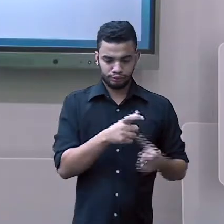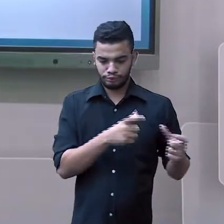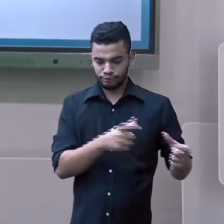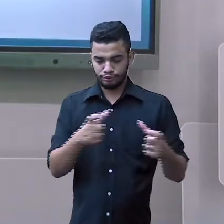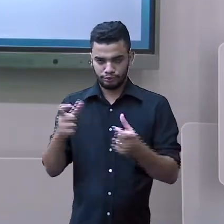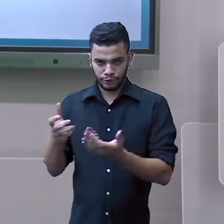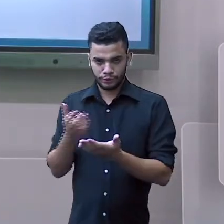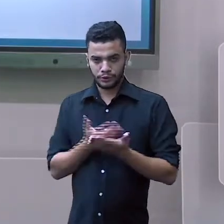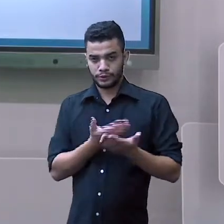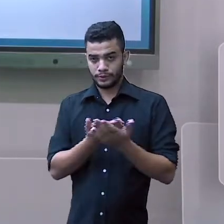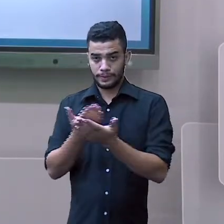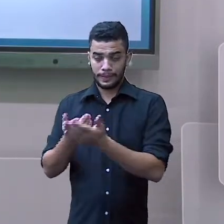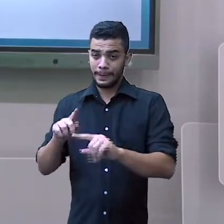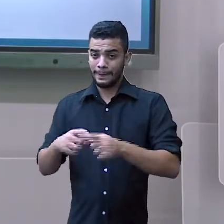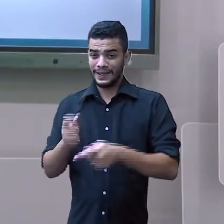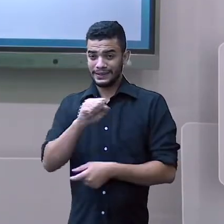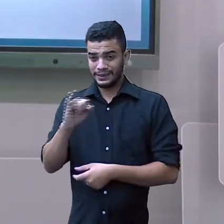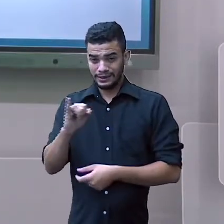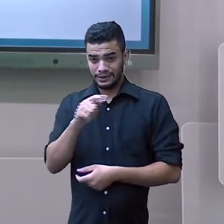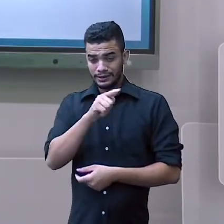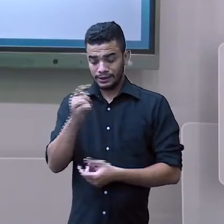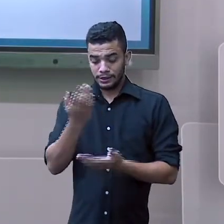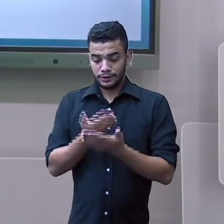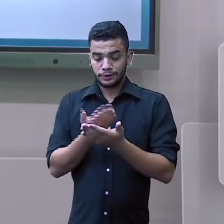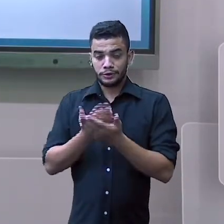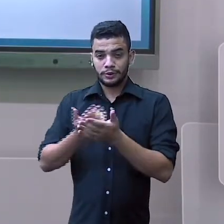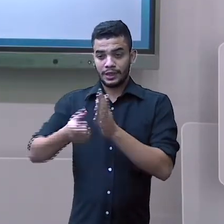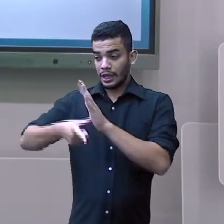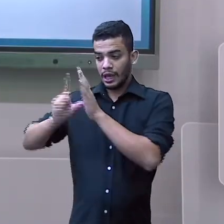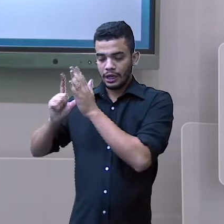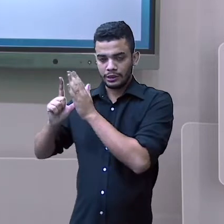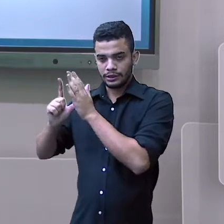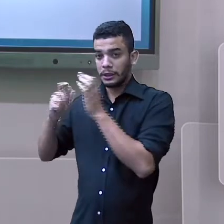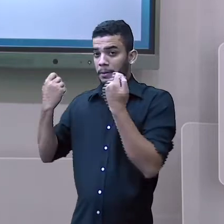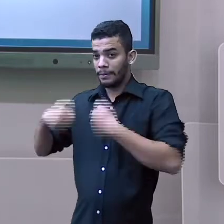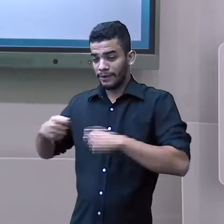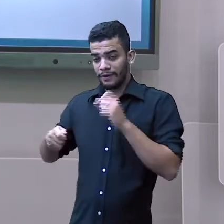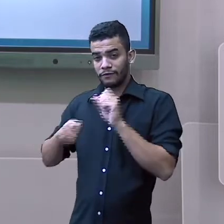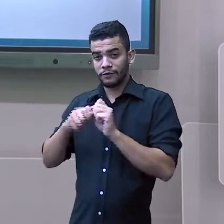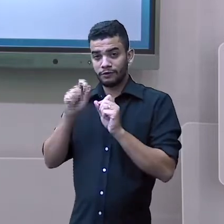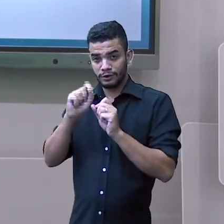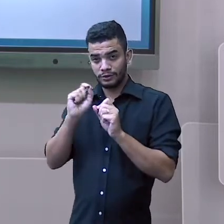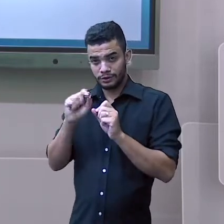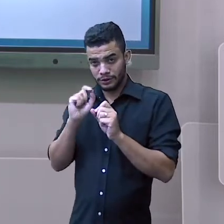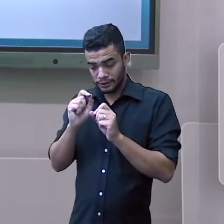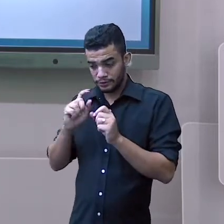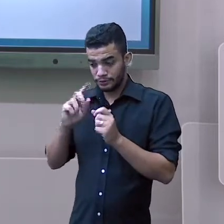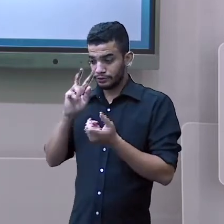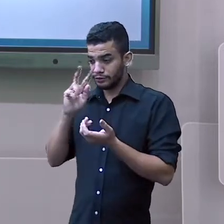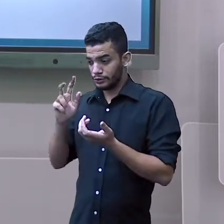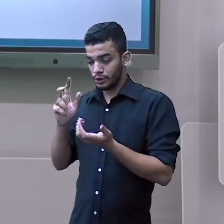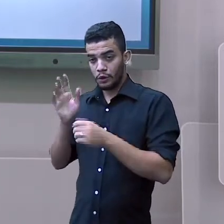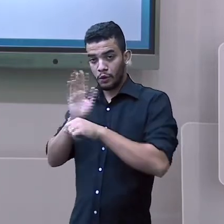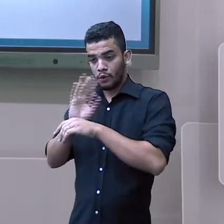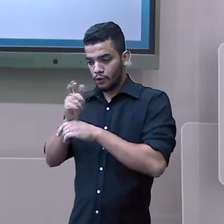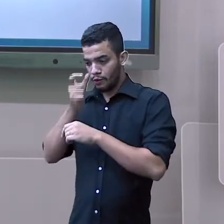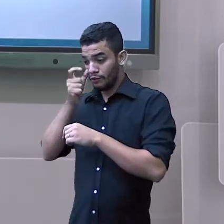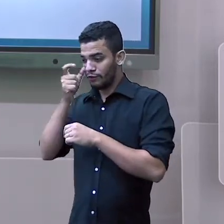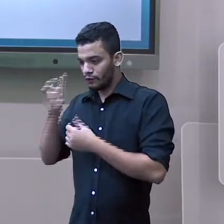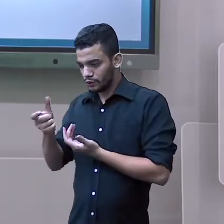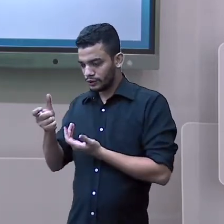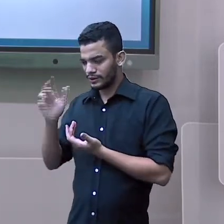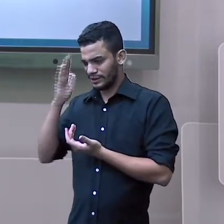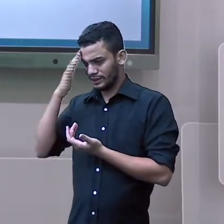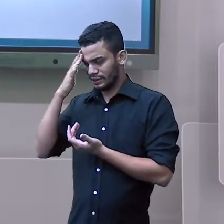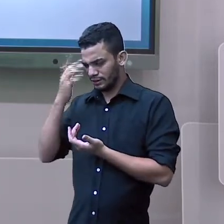assistiu essa aula, é muito importante que você assista. E é muito fácil, é só você ir lá no nosso canal do YouTube, procurar